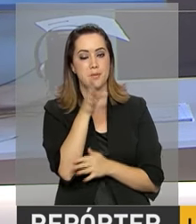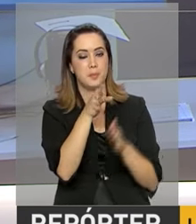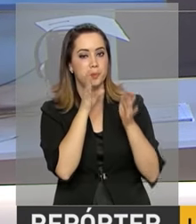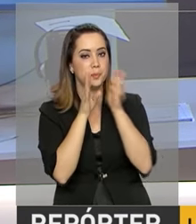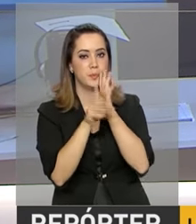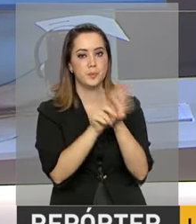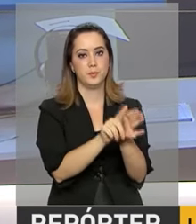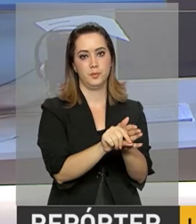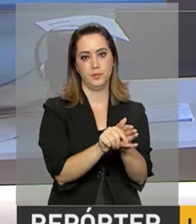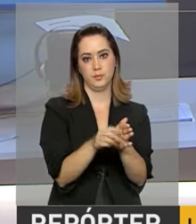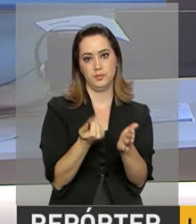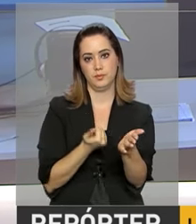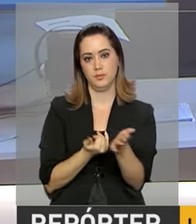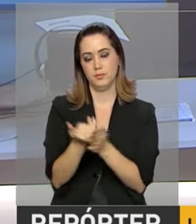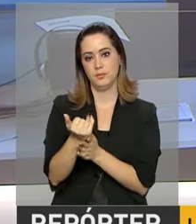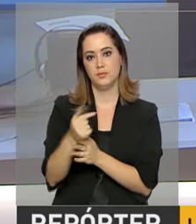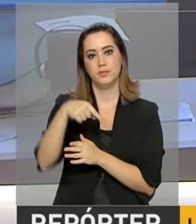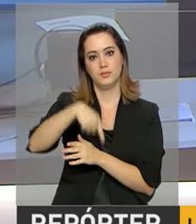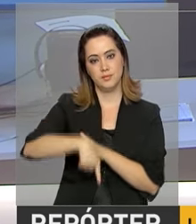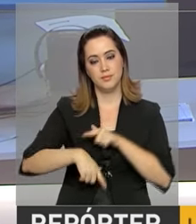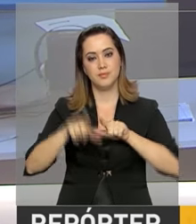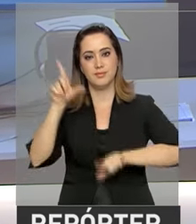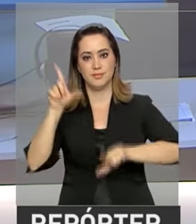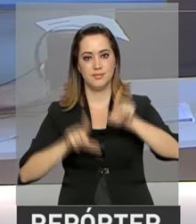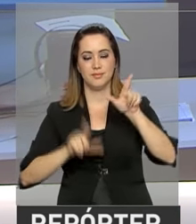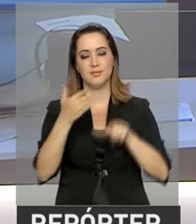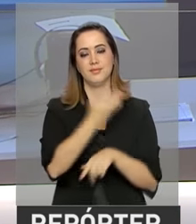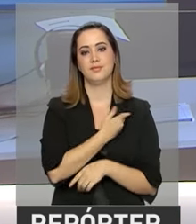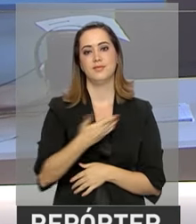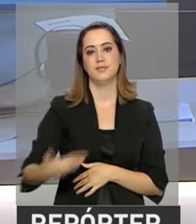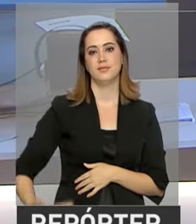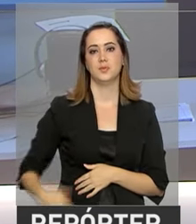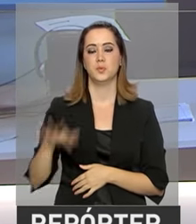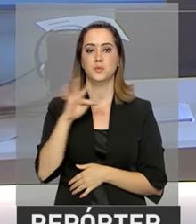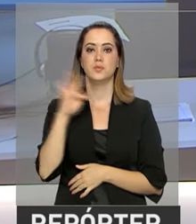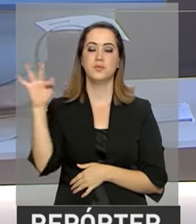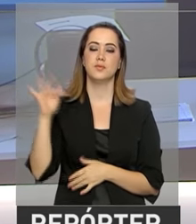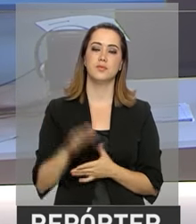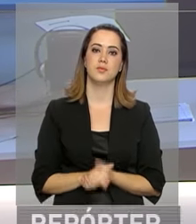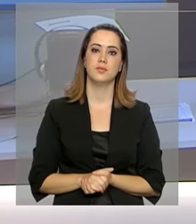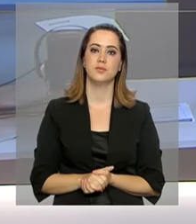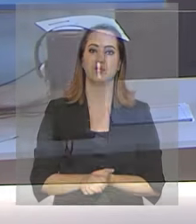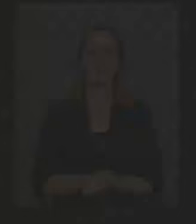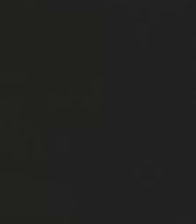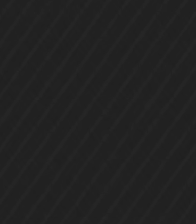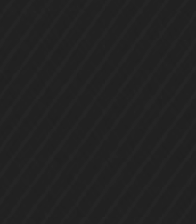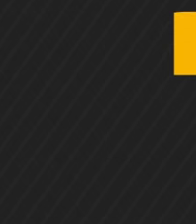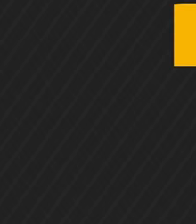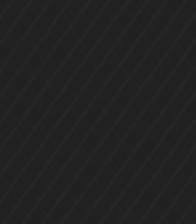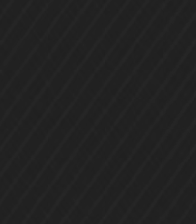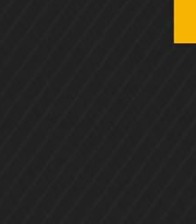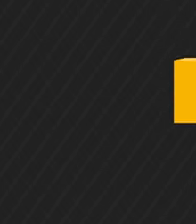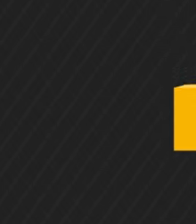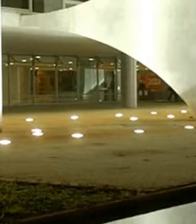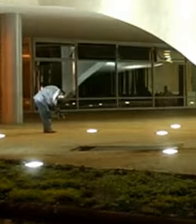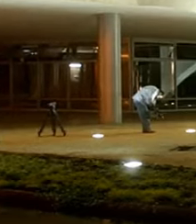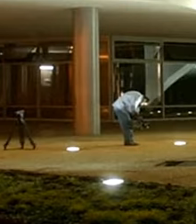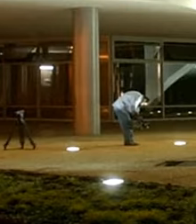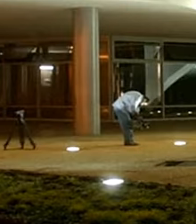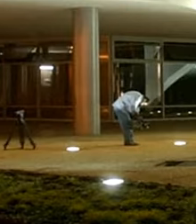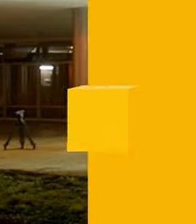as novidades em nossas redes sociais. Continue com a gente aqui na NBR, a TV do Governo Federal.